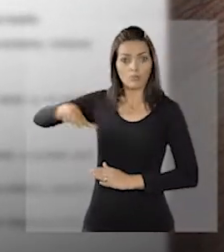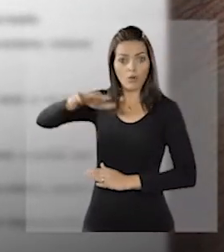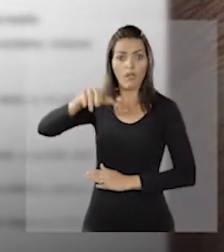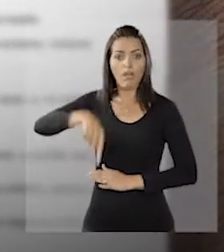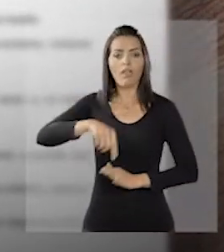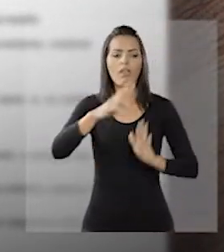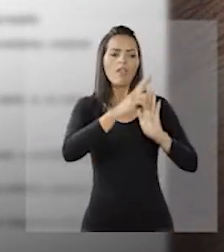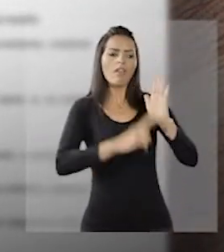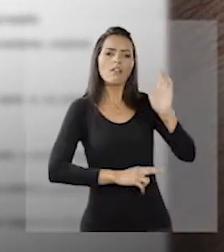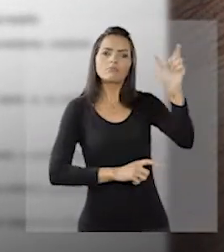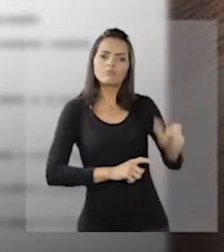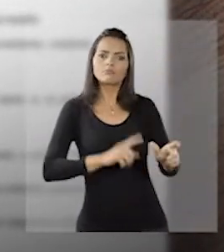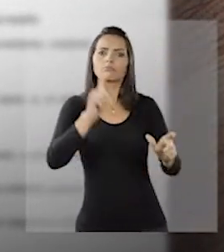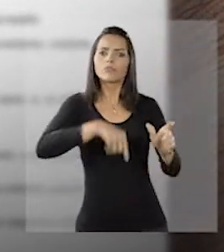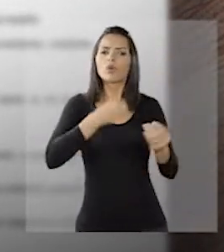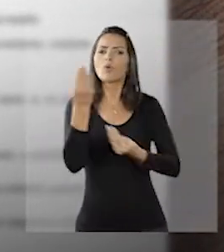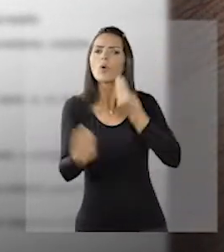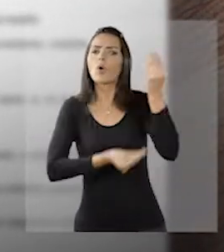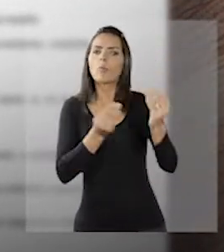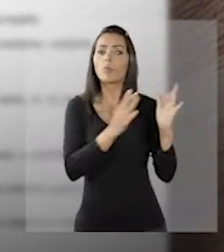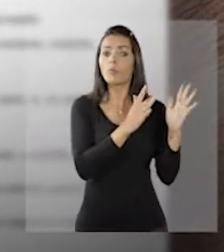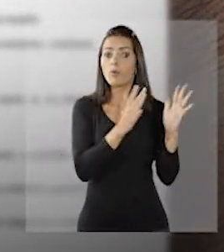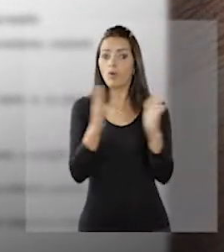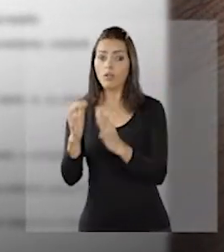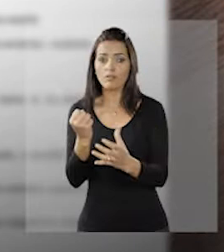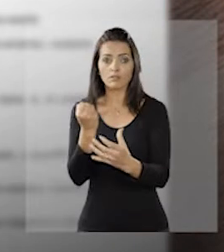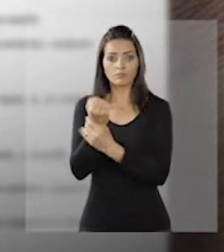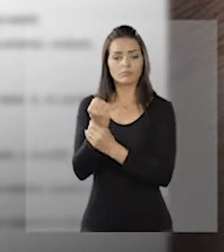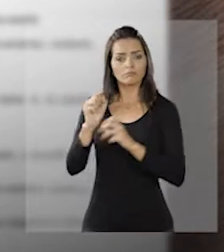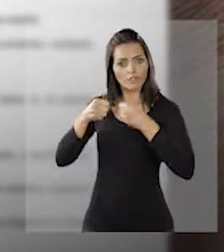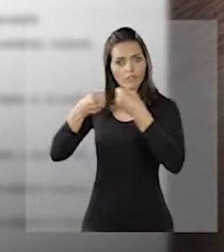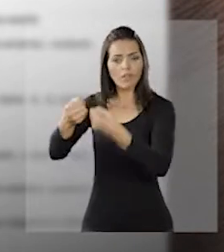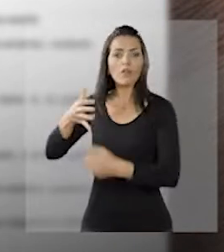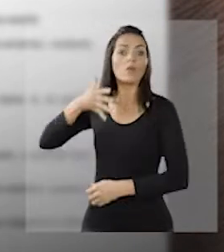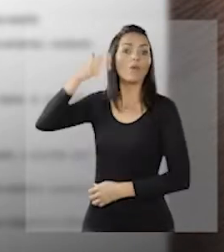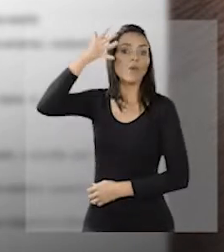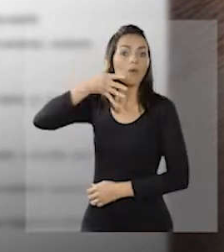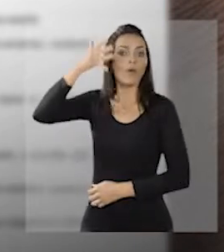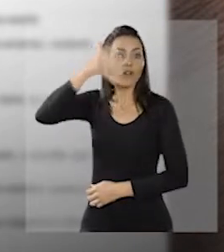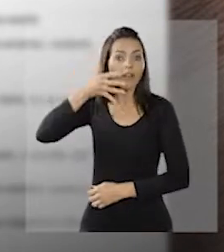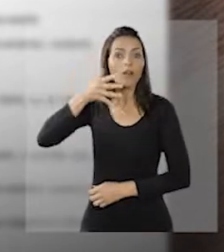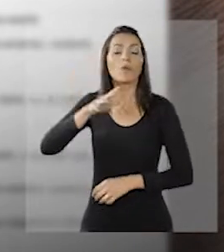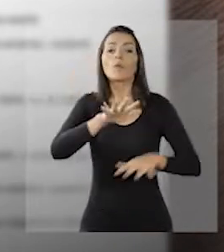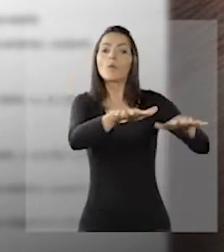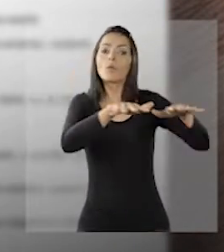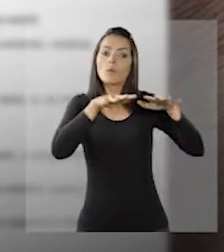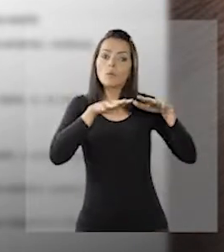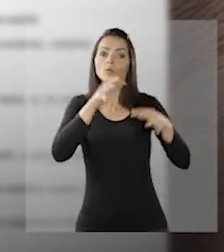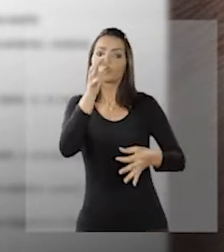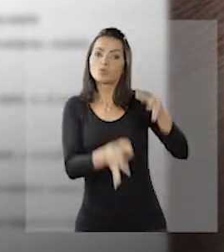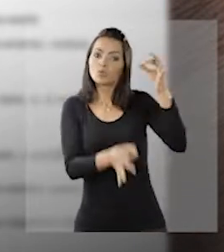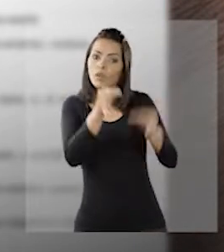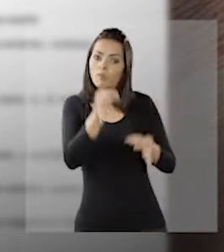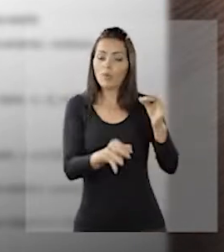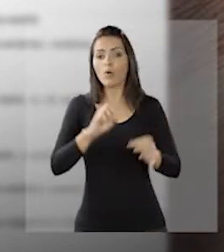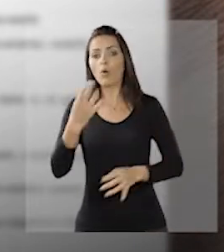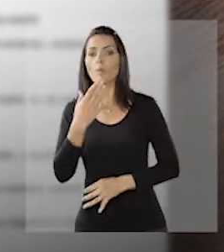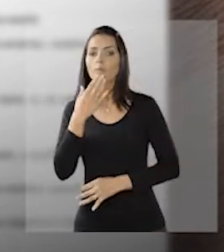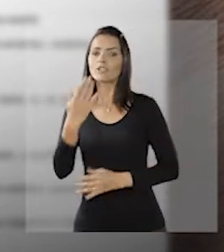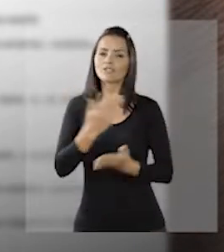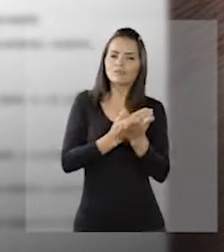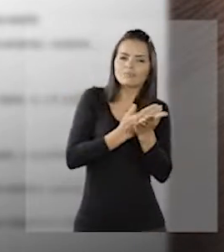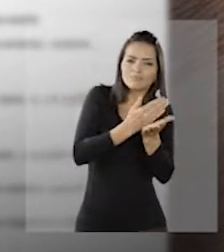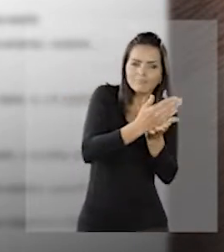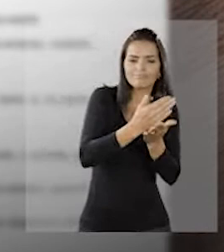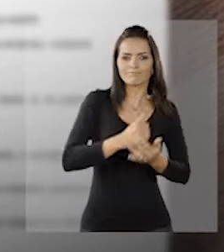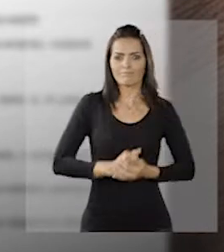de competência originária dos tribunais, cabe ao relator a instrução do processo, sendo assegurada a defesa oral